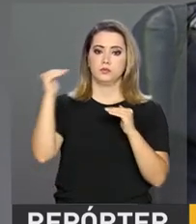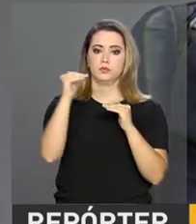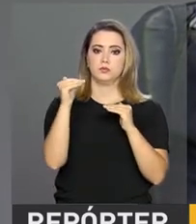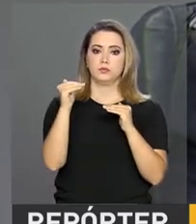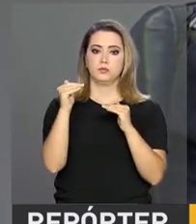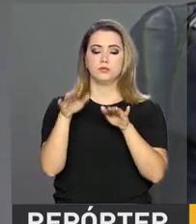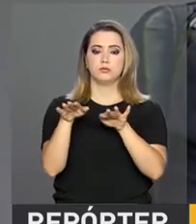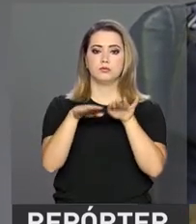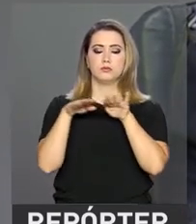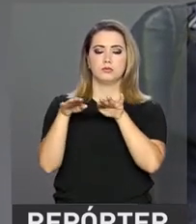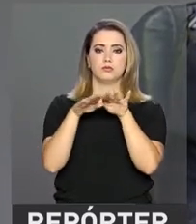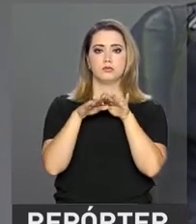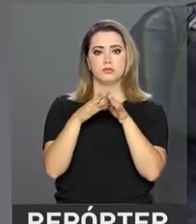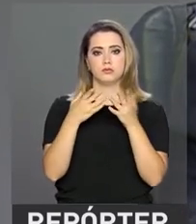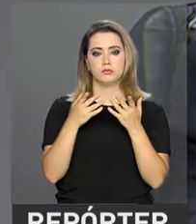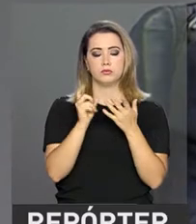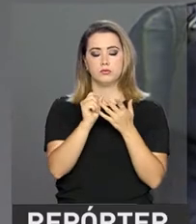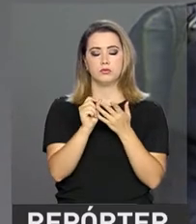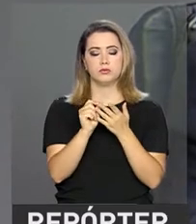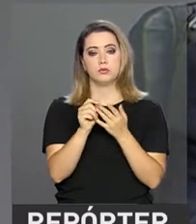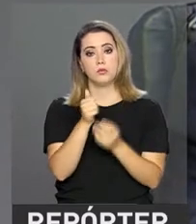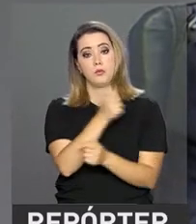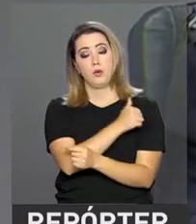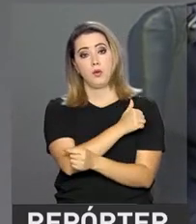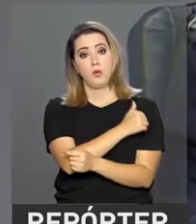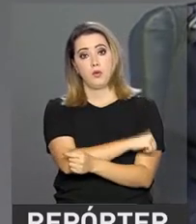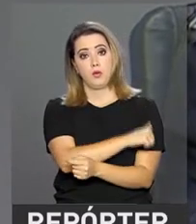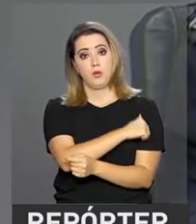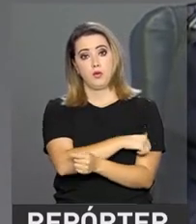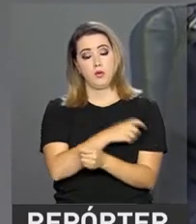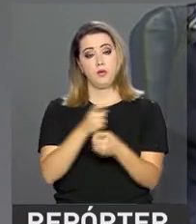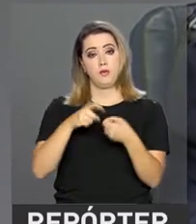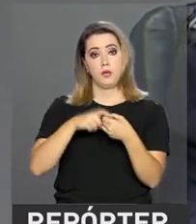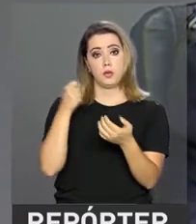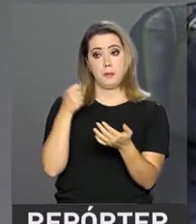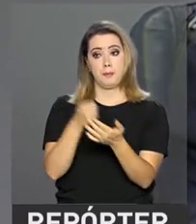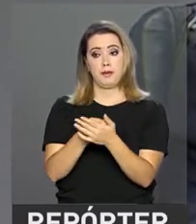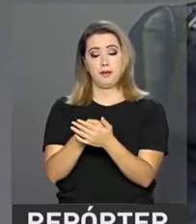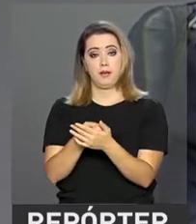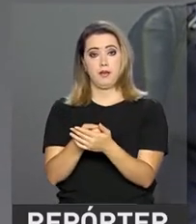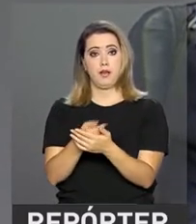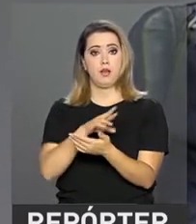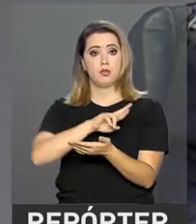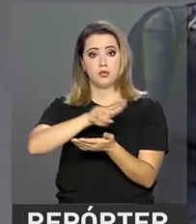equilíbrio. Em resumo, o Estado volta a pagar suas contas em dia,